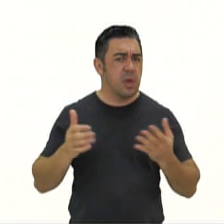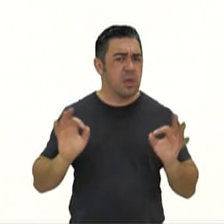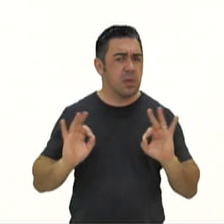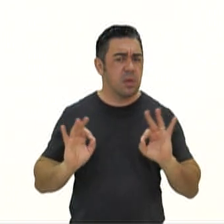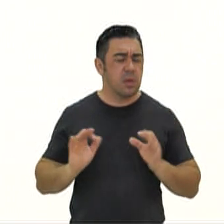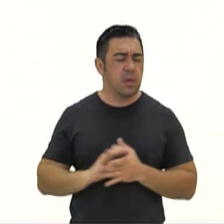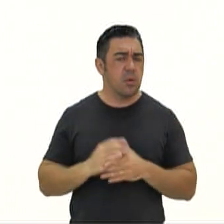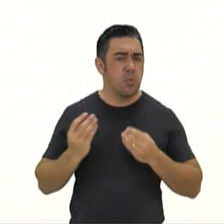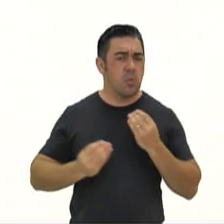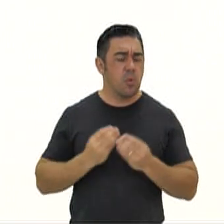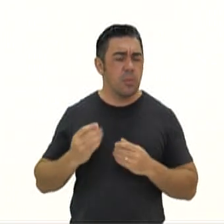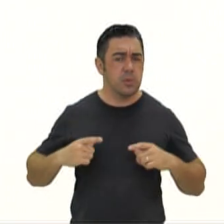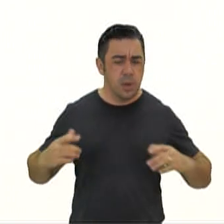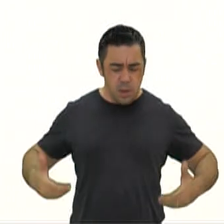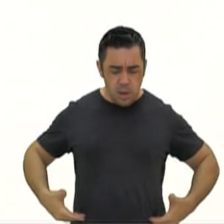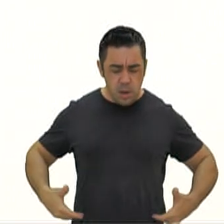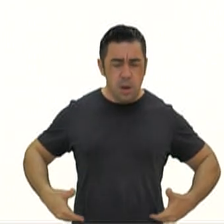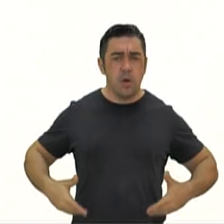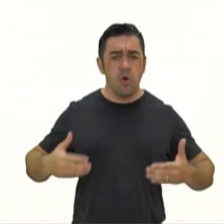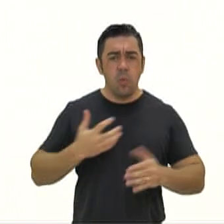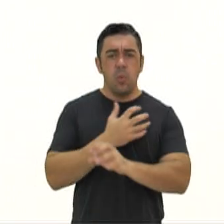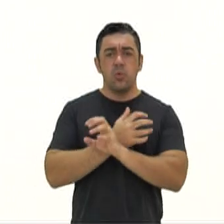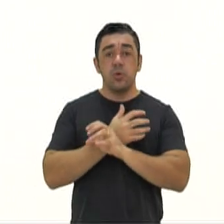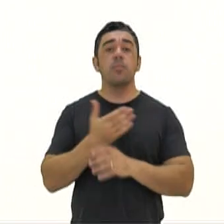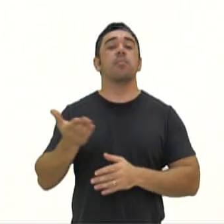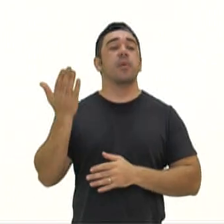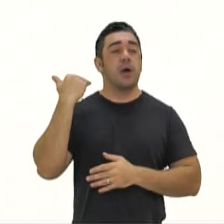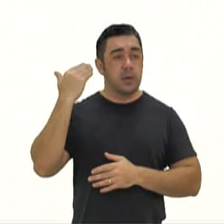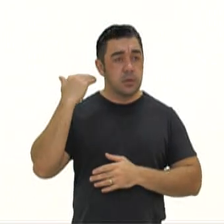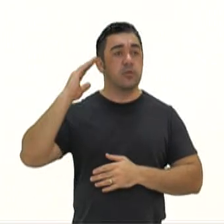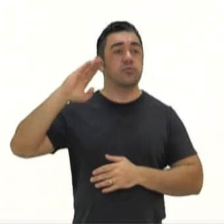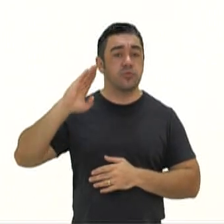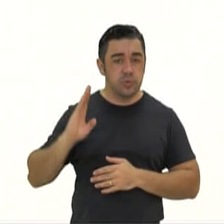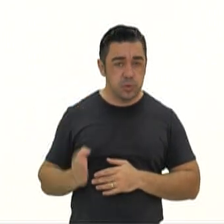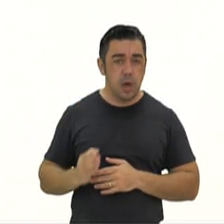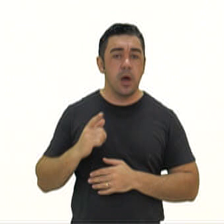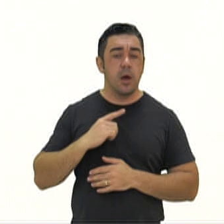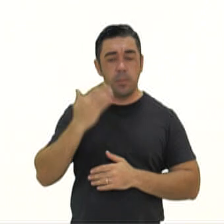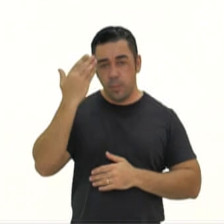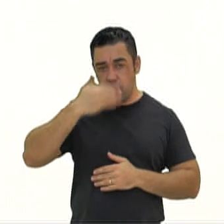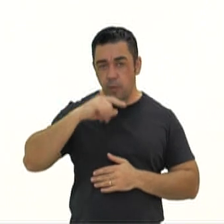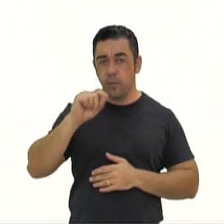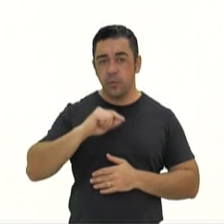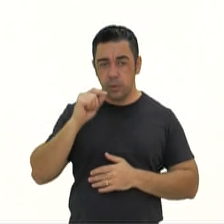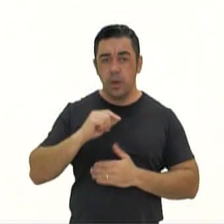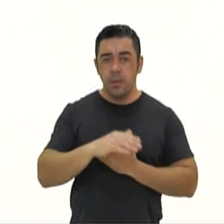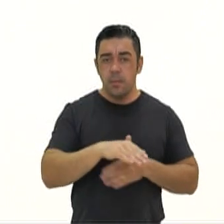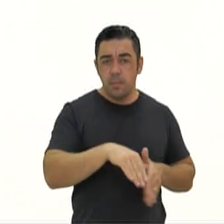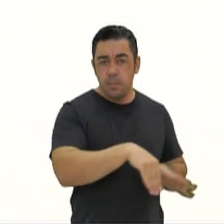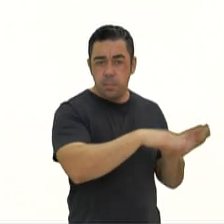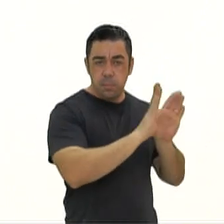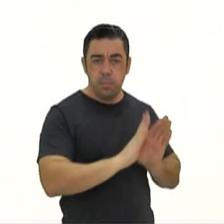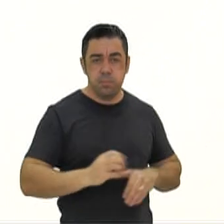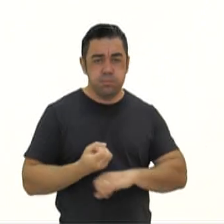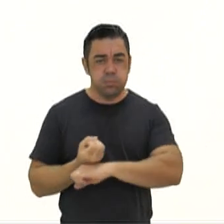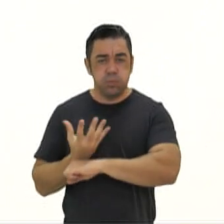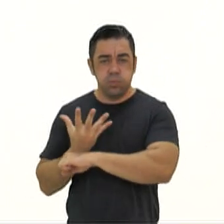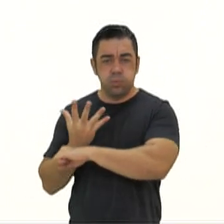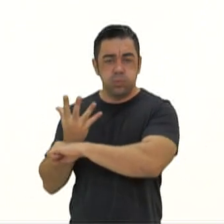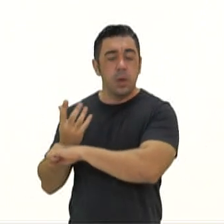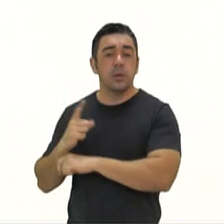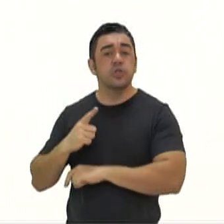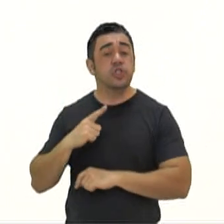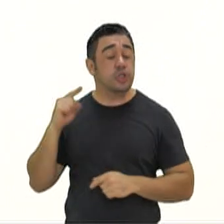Tá? Ora, aqui nós temos uma prova de que elas um dia já tiveram essas patas traseiras aí. Tá? E com o tempo